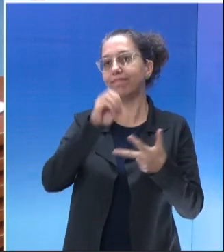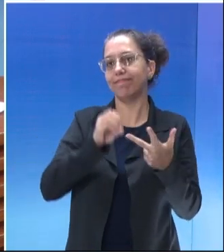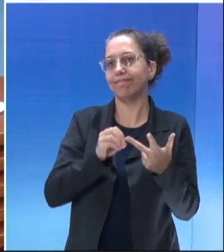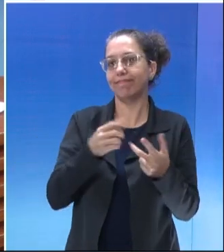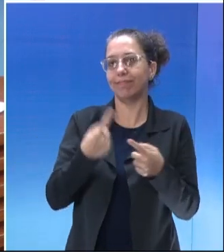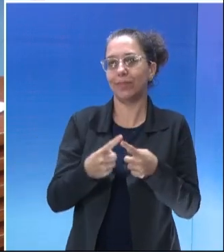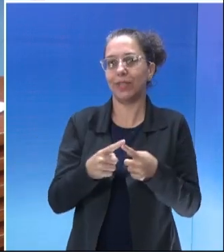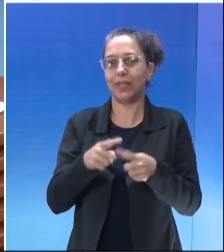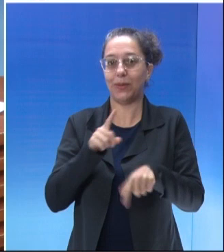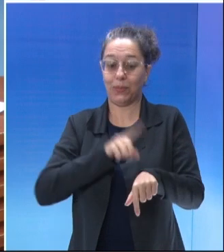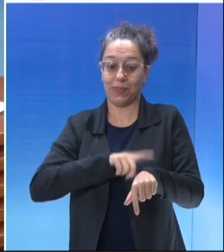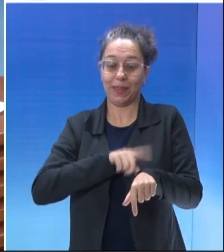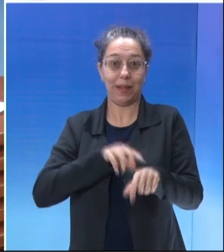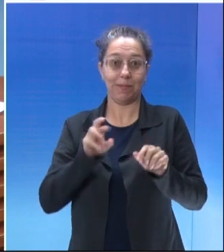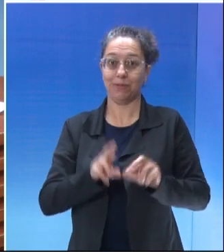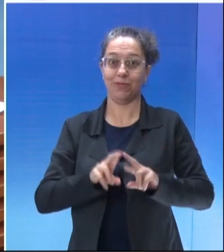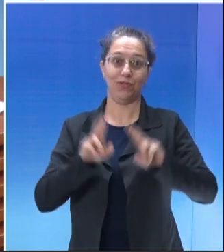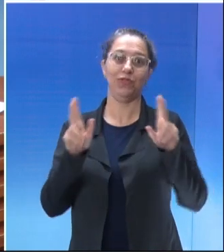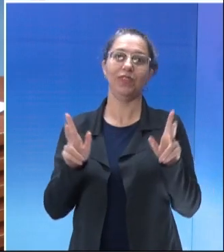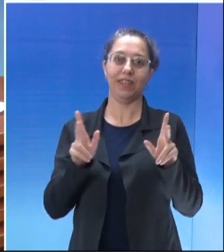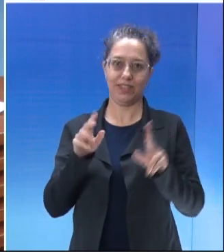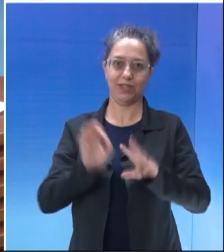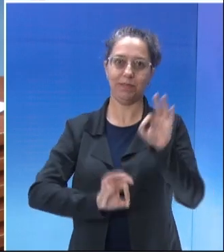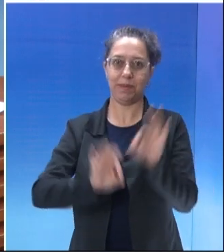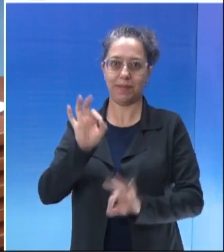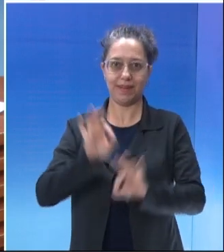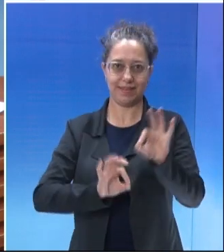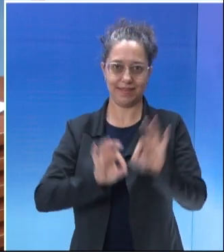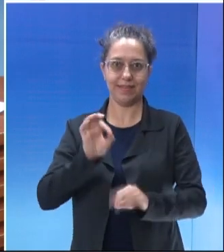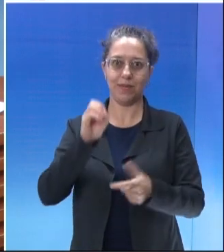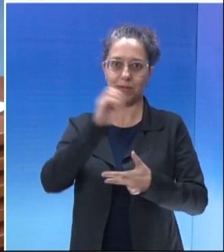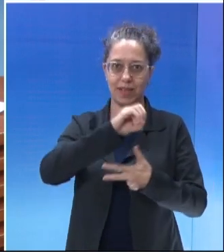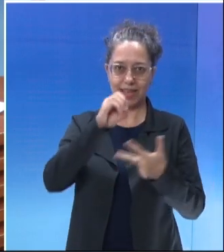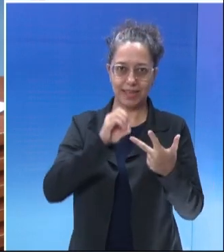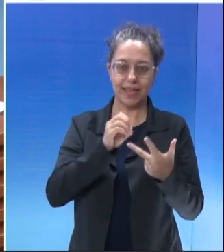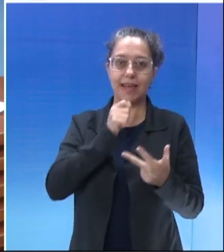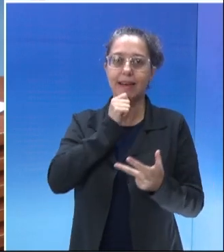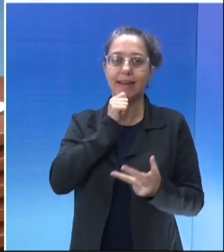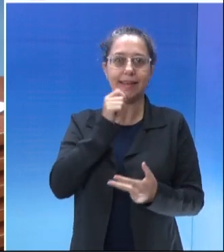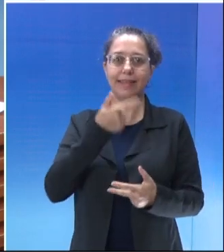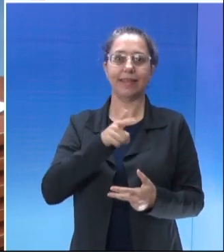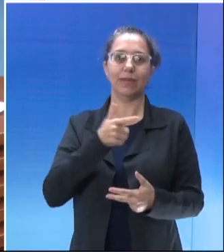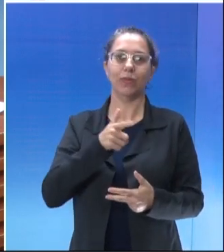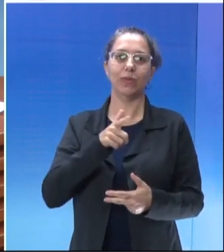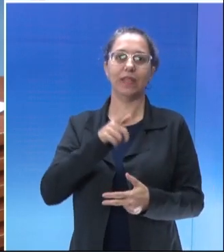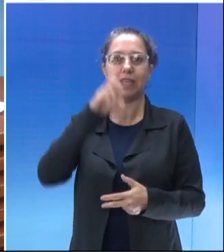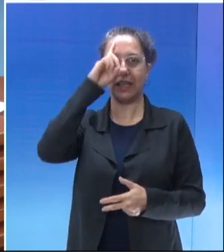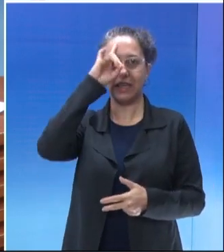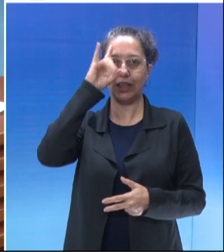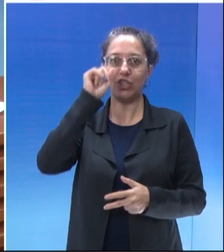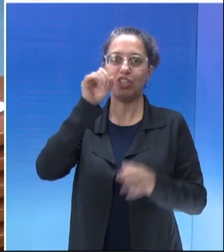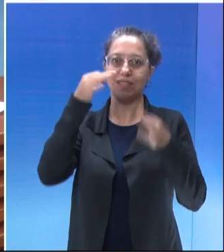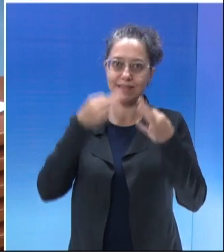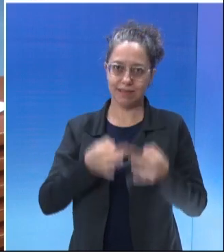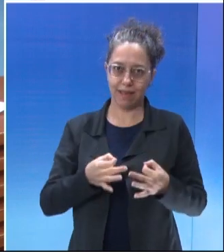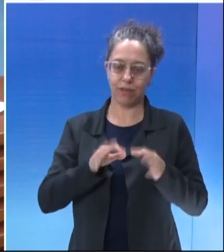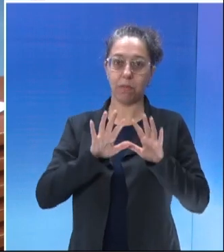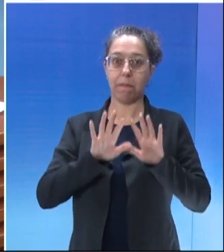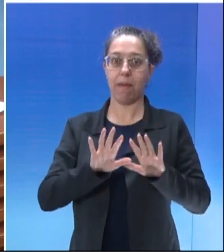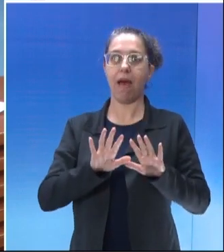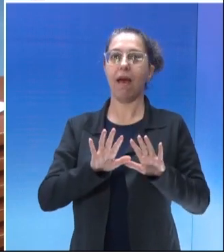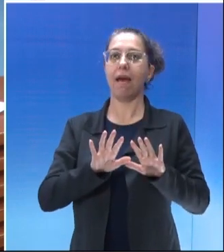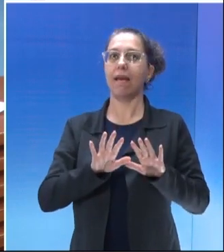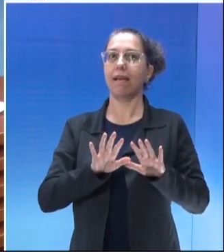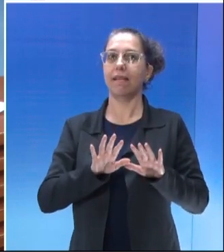atípico de preparação para o Enem. A prova do Enem ainda não está definida a data, mas não é por isso que a preparação tem